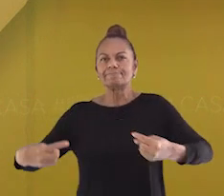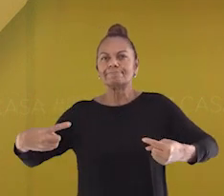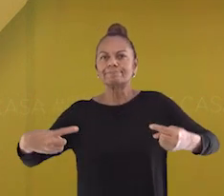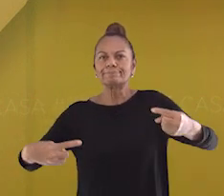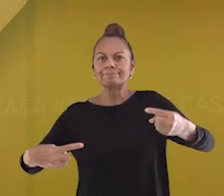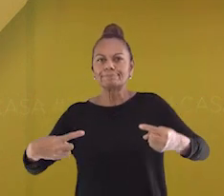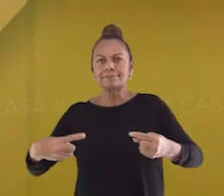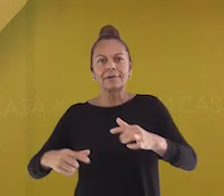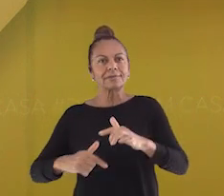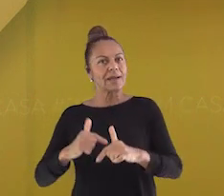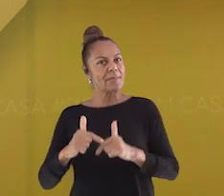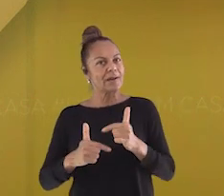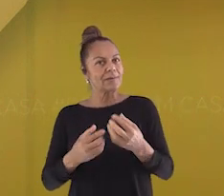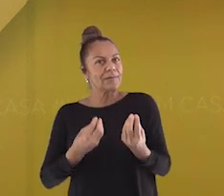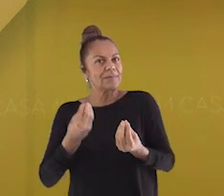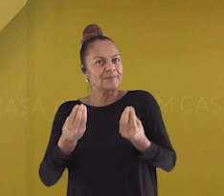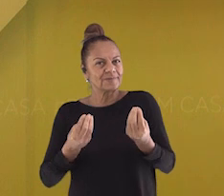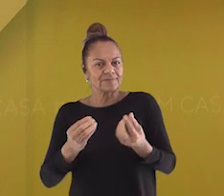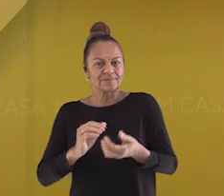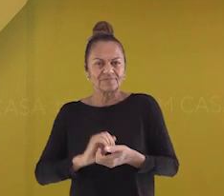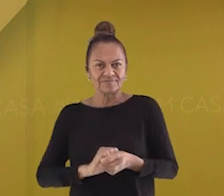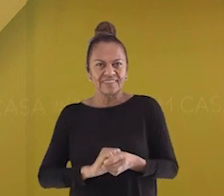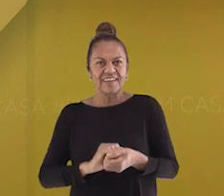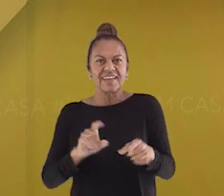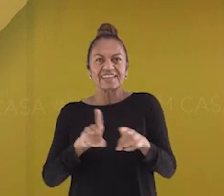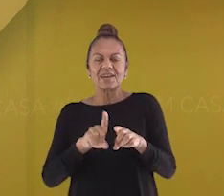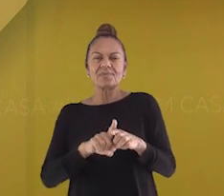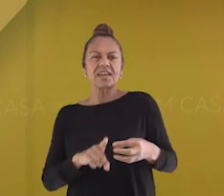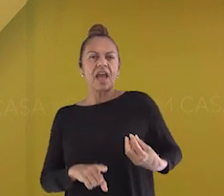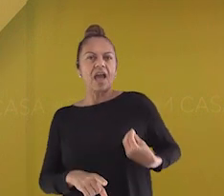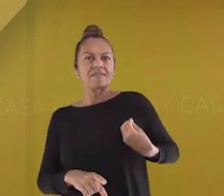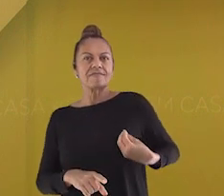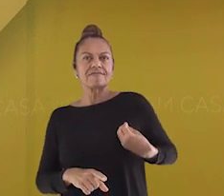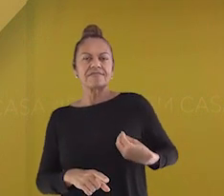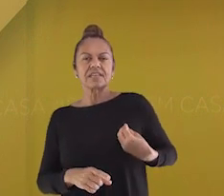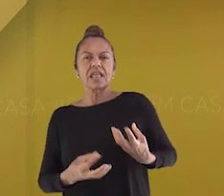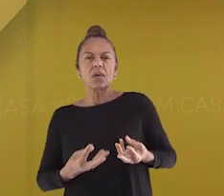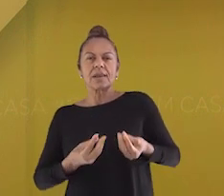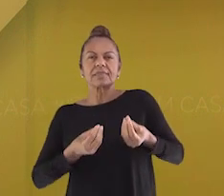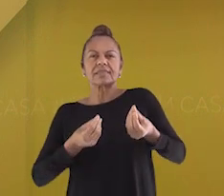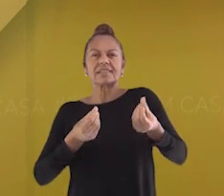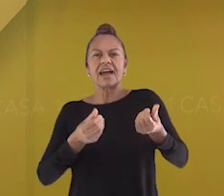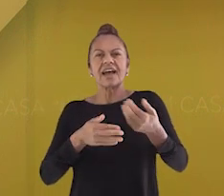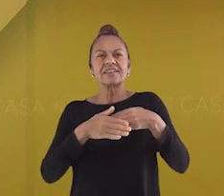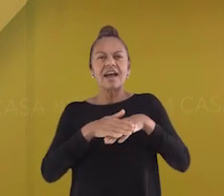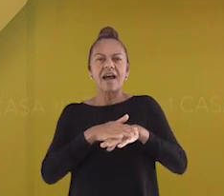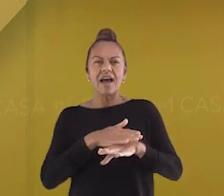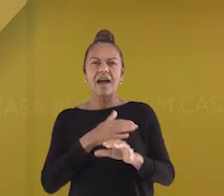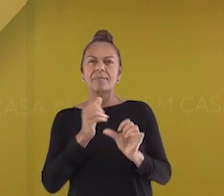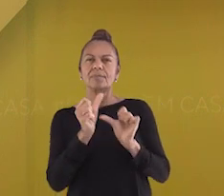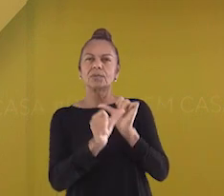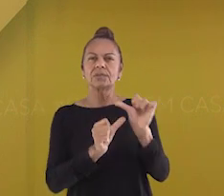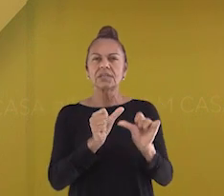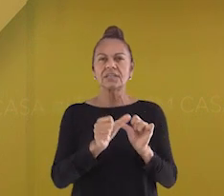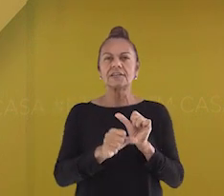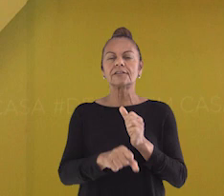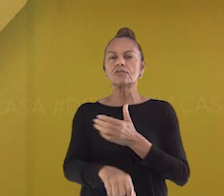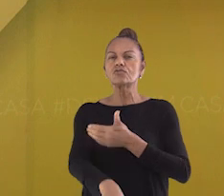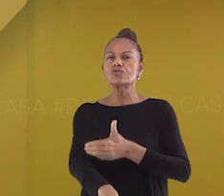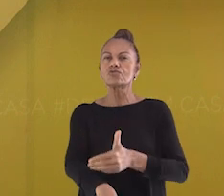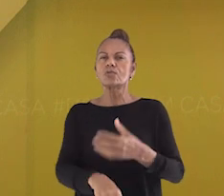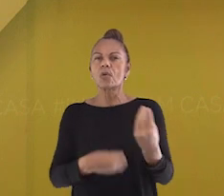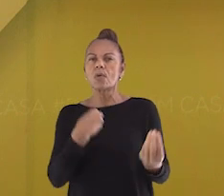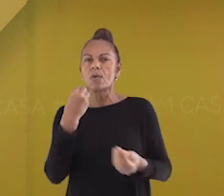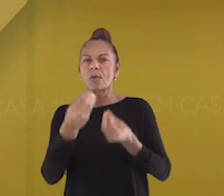competitivo? Falando também sobre qualidade de vida, mudanças de hábitos e costumes que influenciam